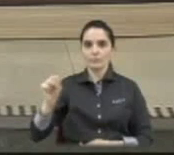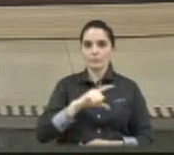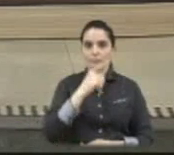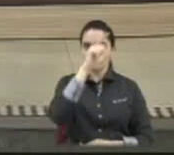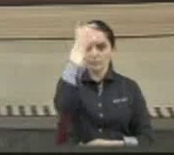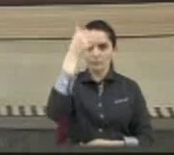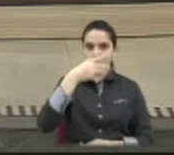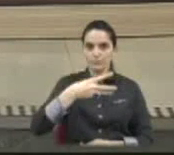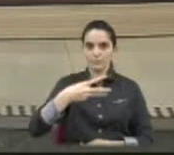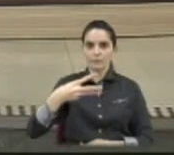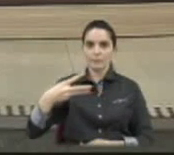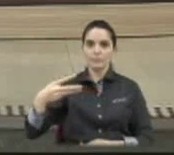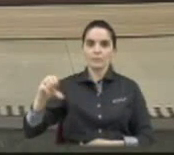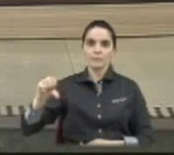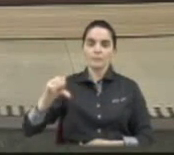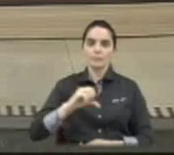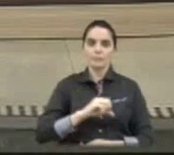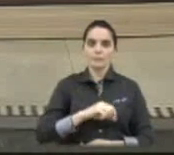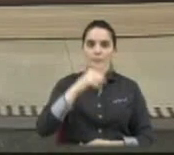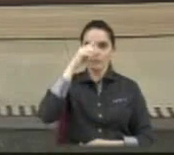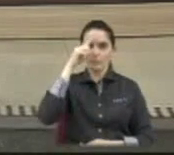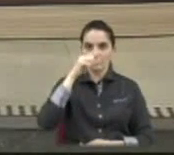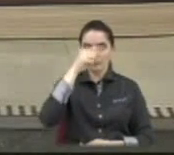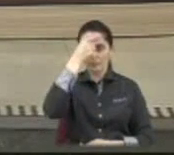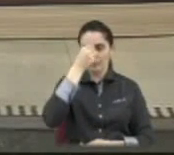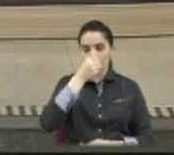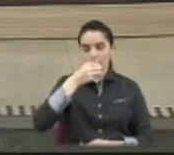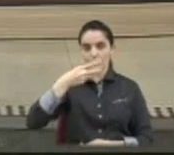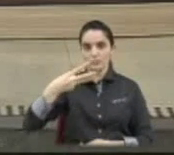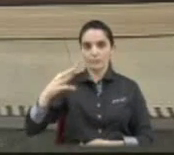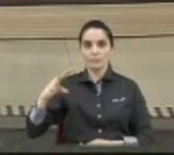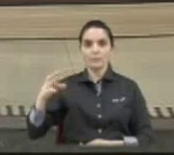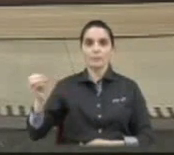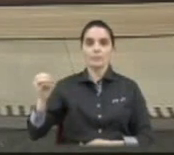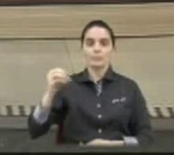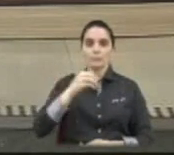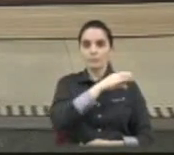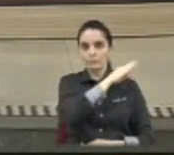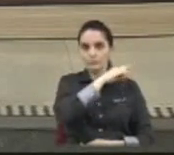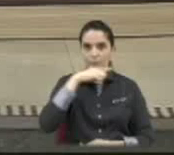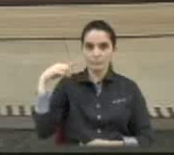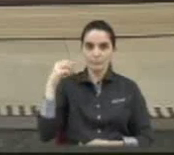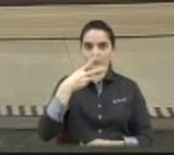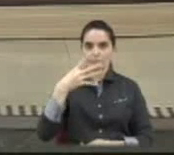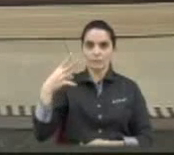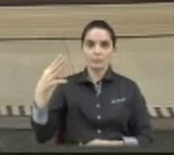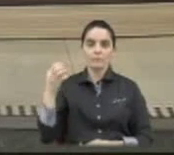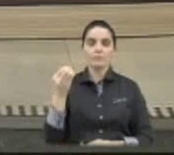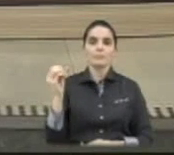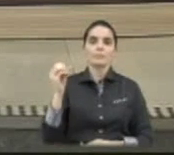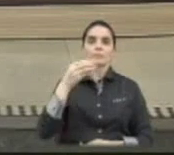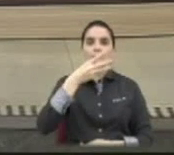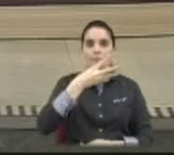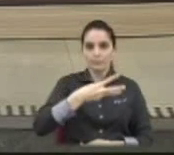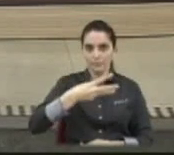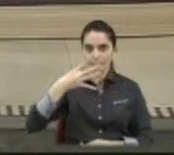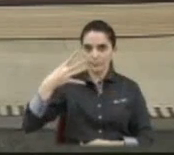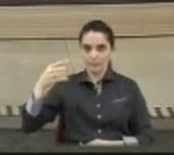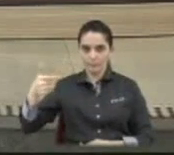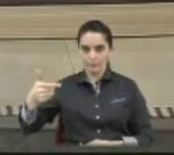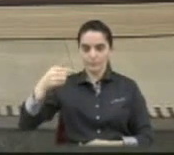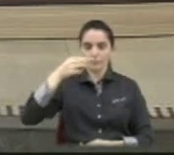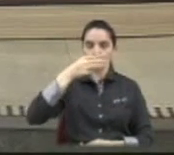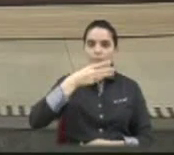338, Luizinho da Casaquil, 339, Jorge, 340, doutora Mayra, 341, doutora Mayra, 342, doutora Mayra,